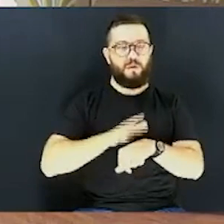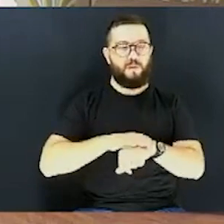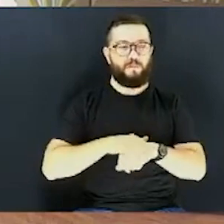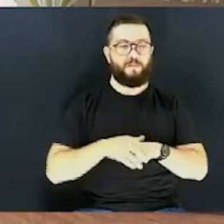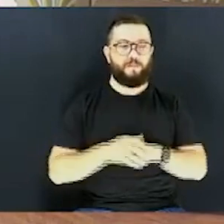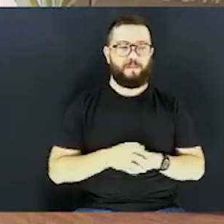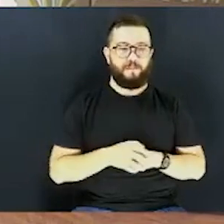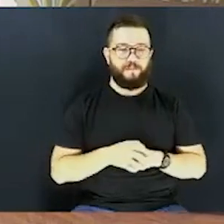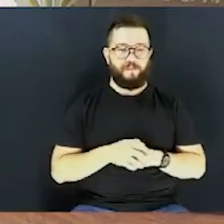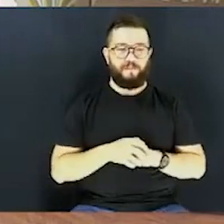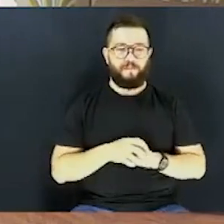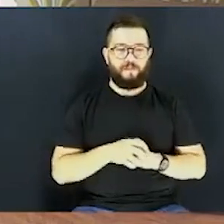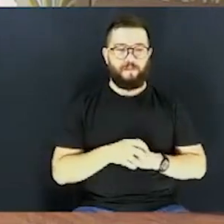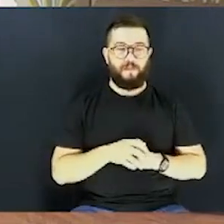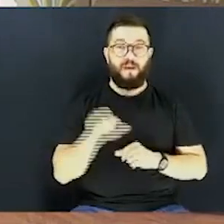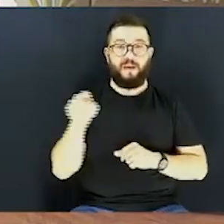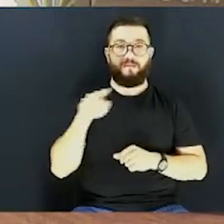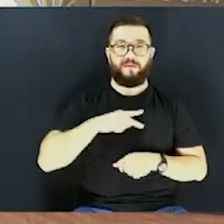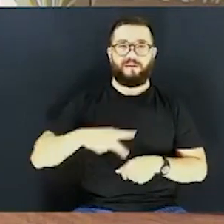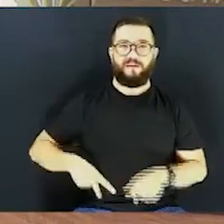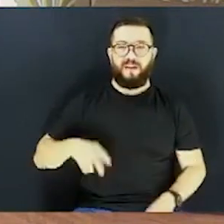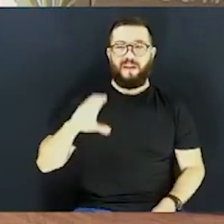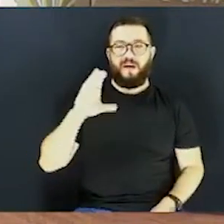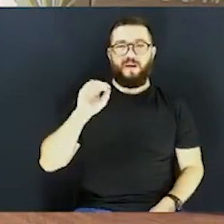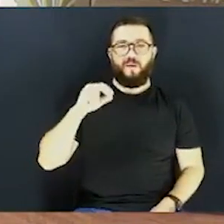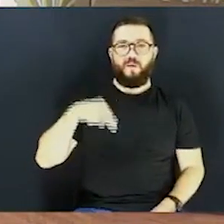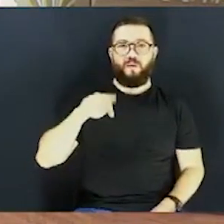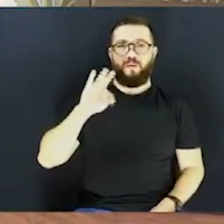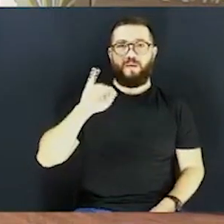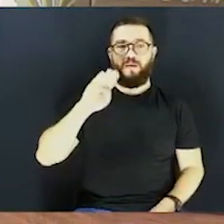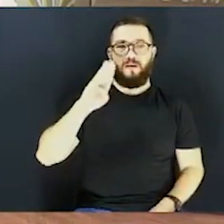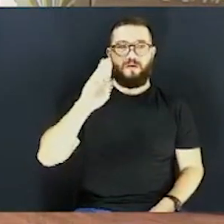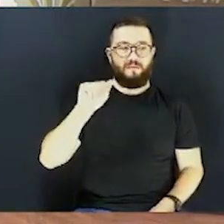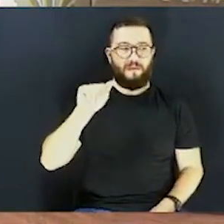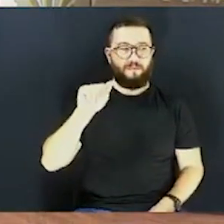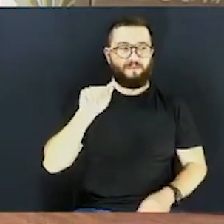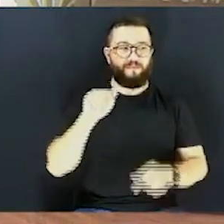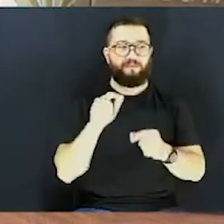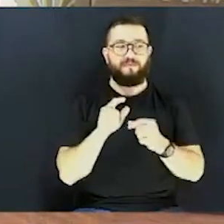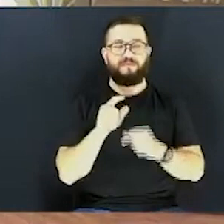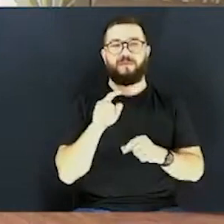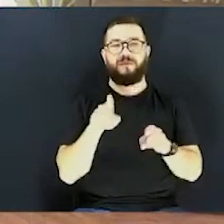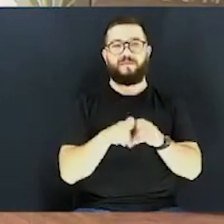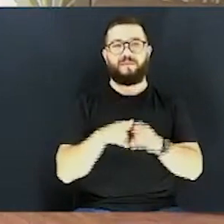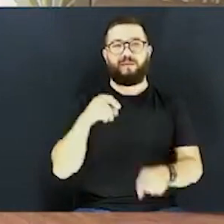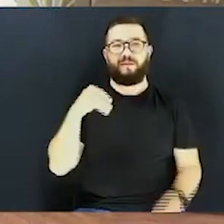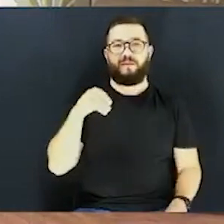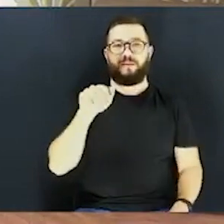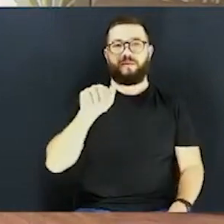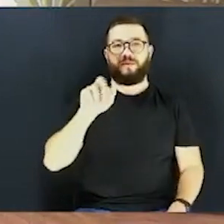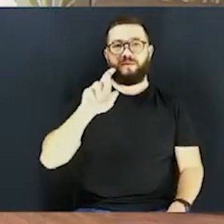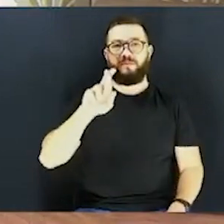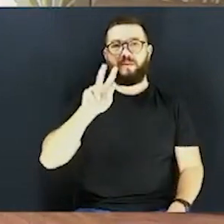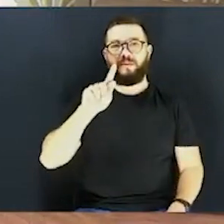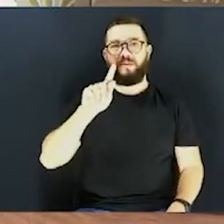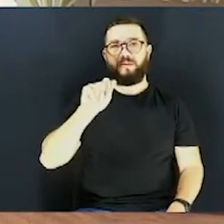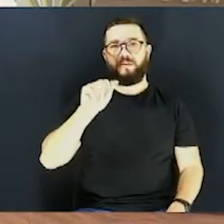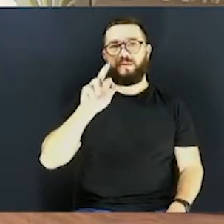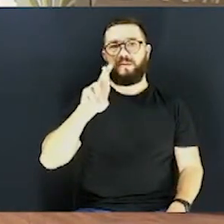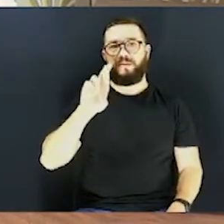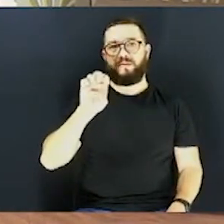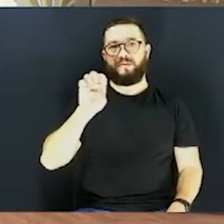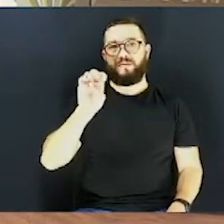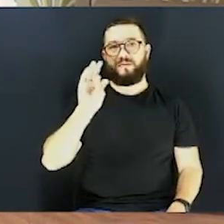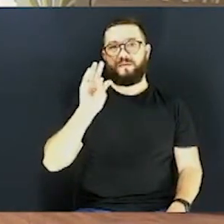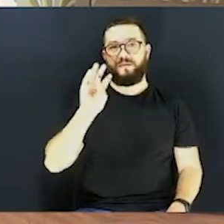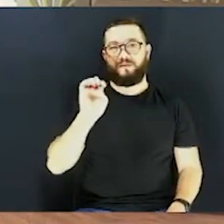presidente do CONTIB e membro da ACP, Associação Presbiteriana, a Margarete Terra, representando a APAE Curitiba, minha amiga